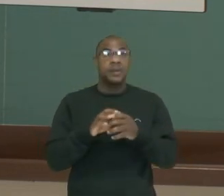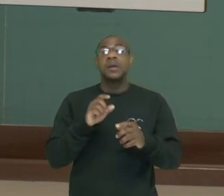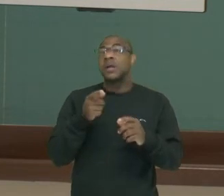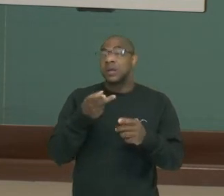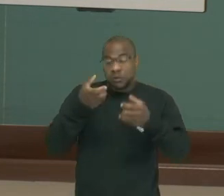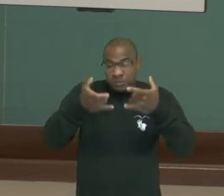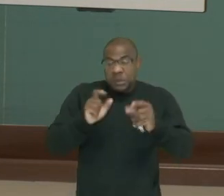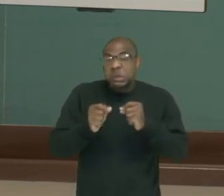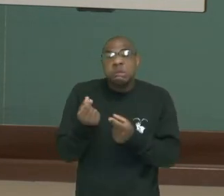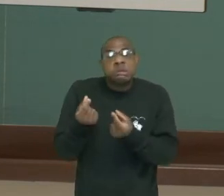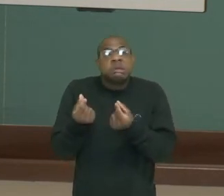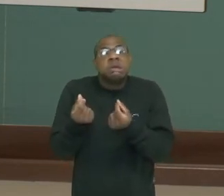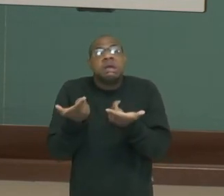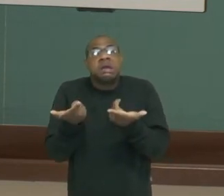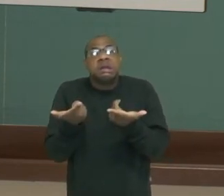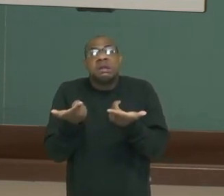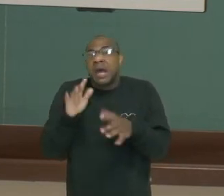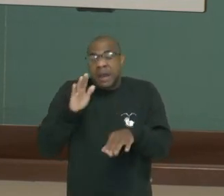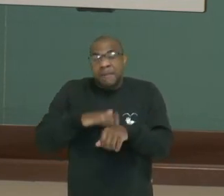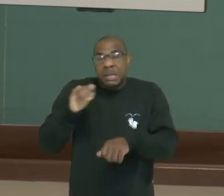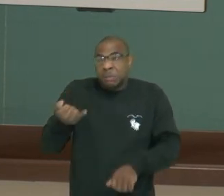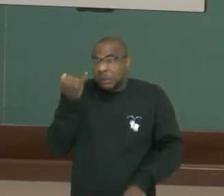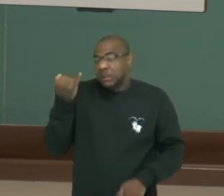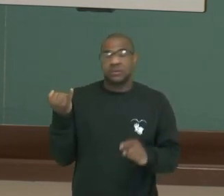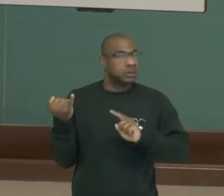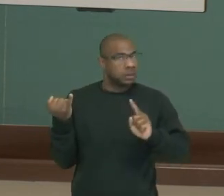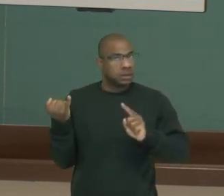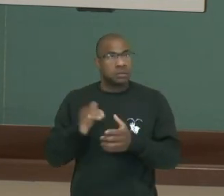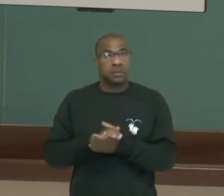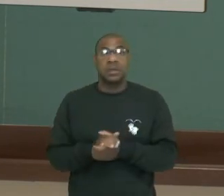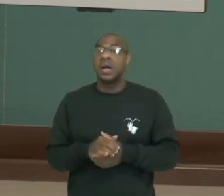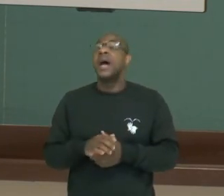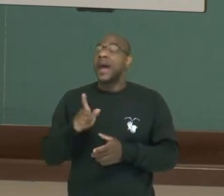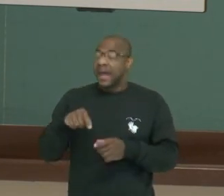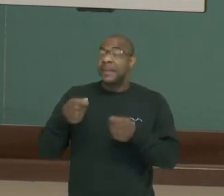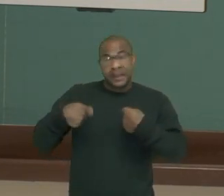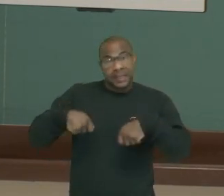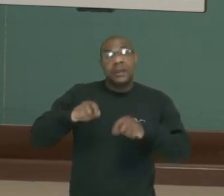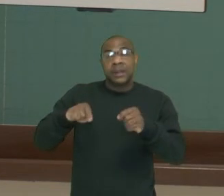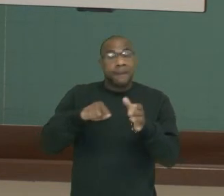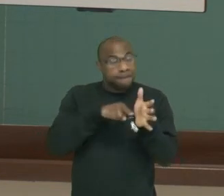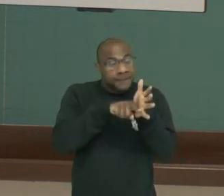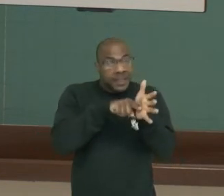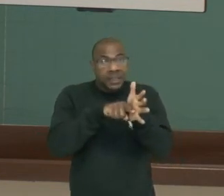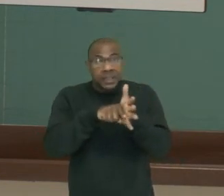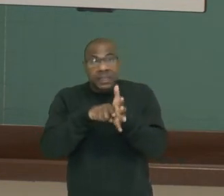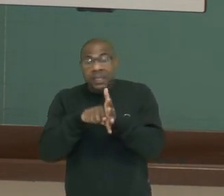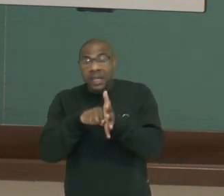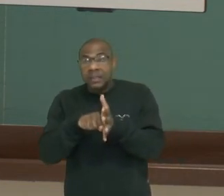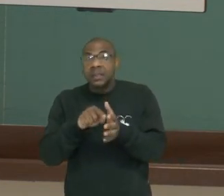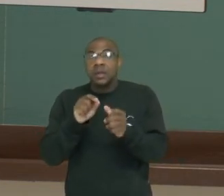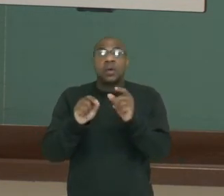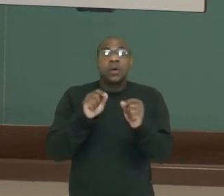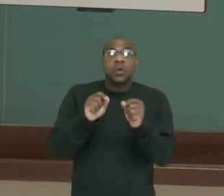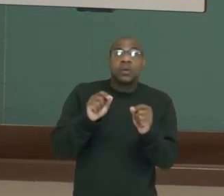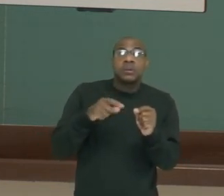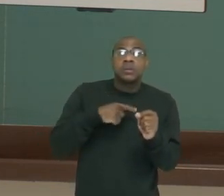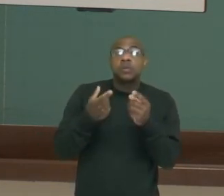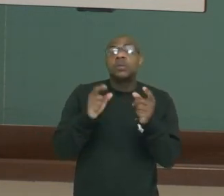e, consequentemente, ganhar bem. Encerramos a leitura do fragmento. Isso deixou você